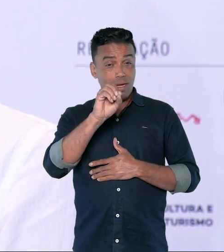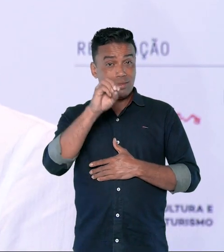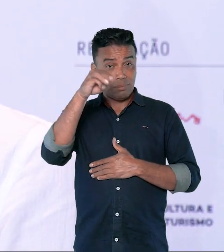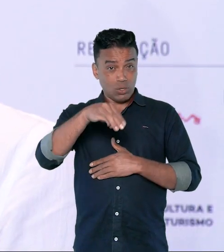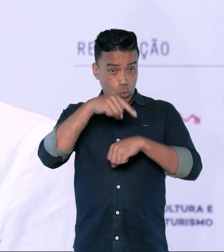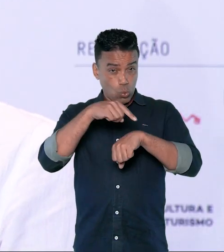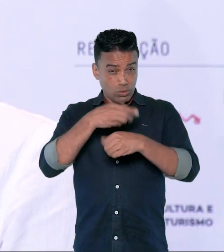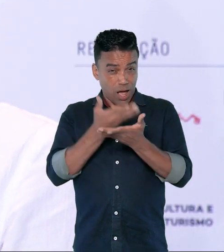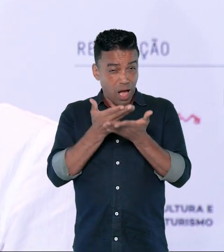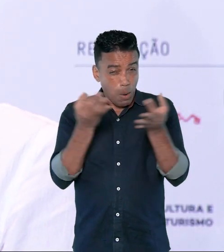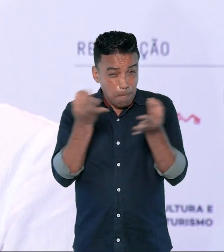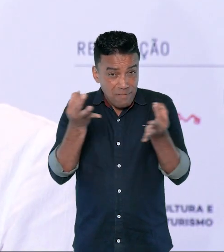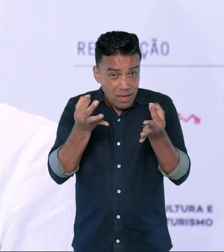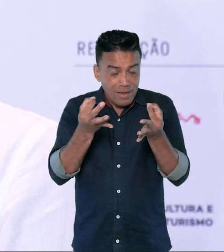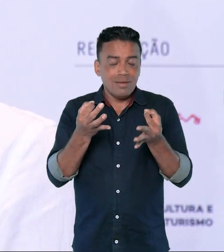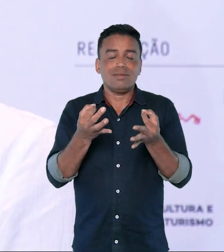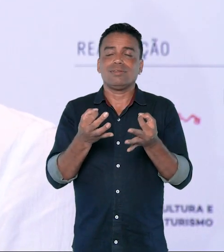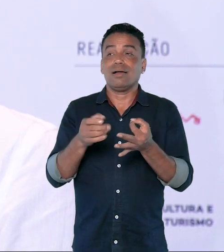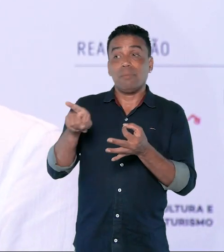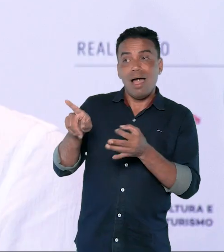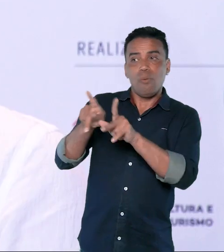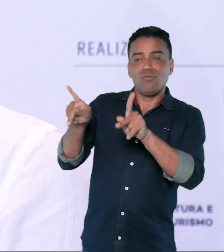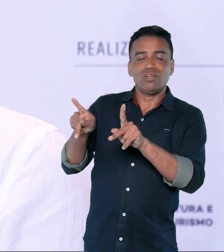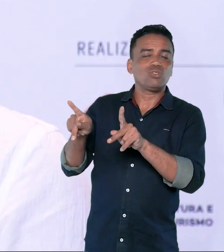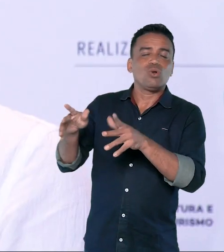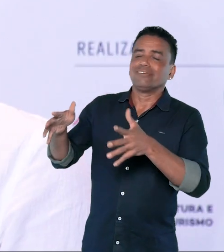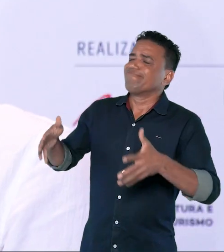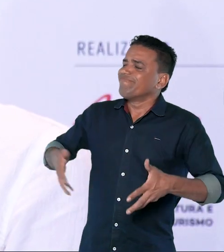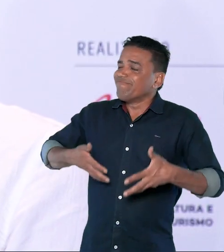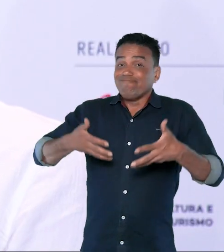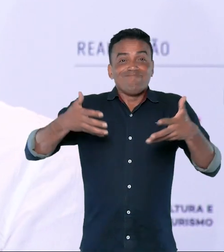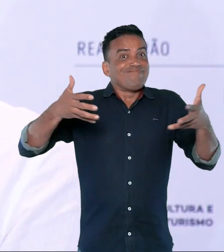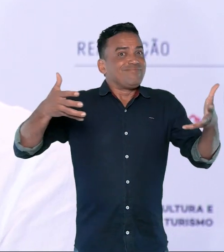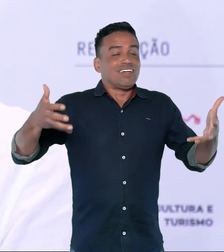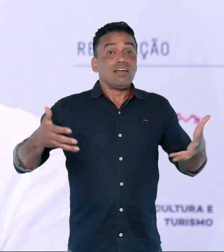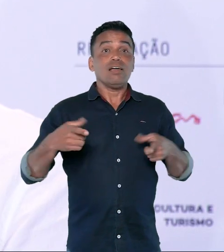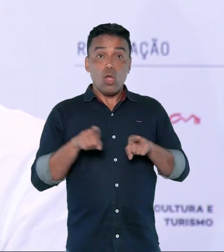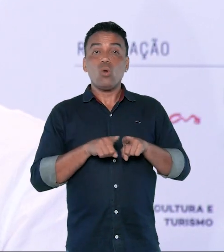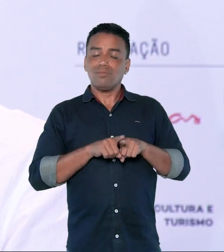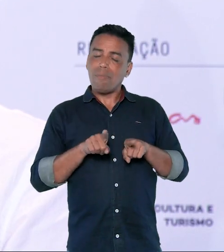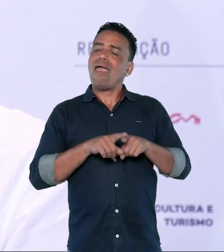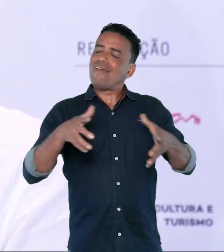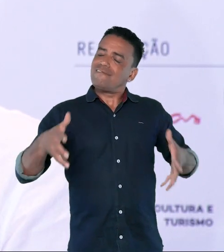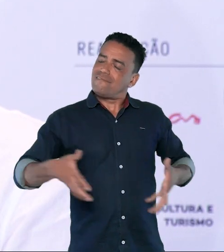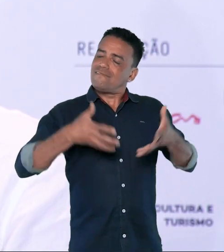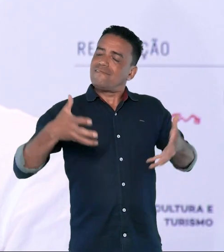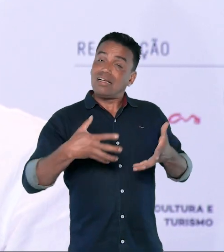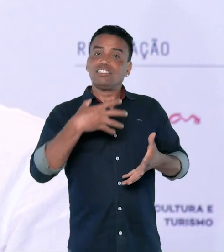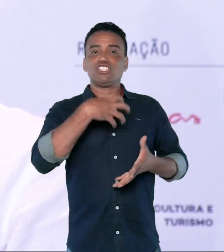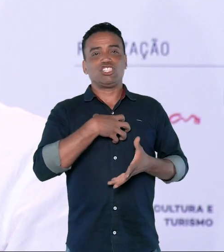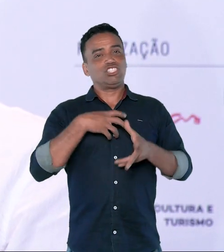aula, para um professor é o que move ele, né? E era o que me movia também quando eu estava na sala de aula.